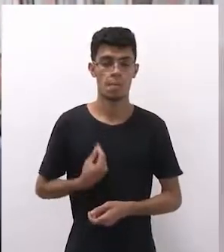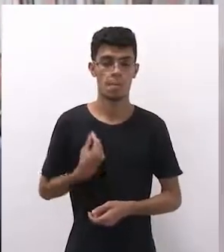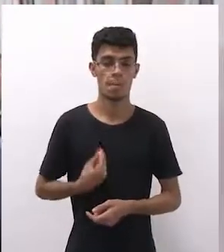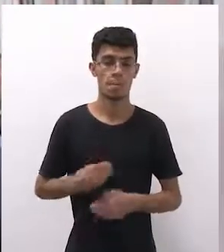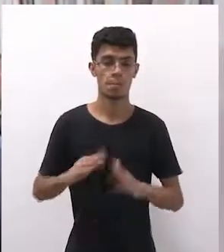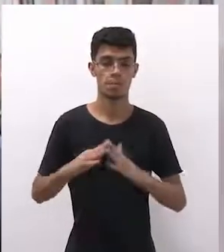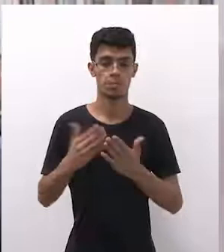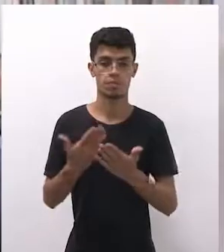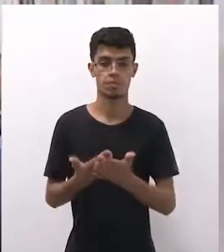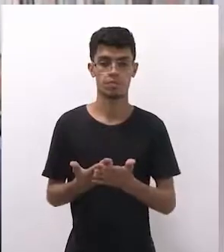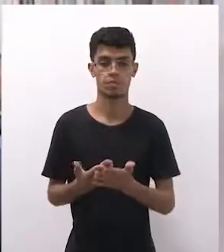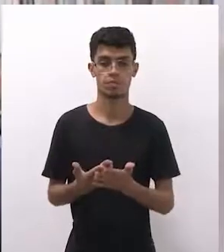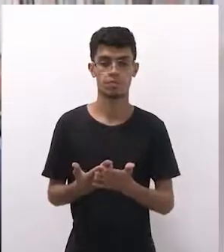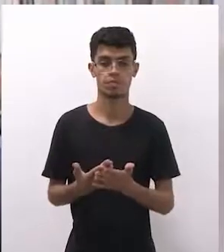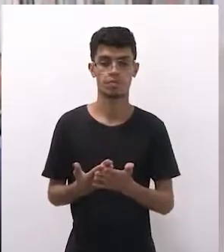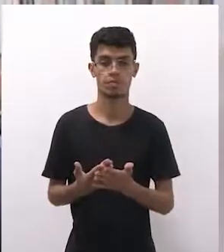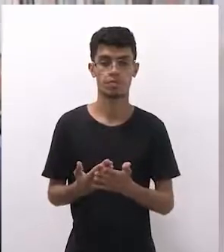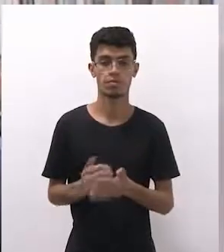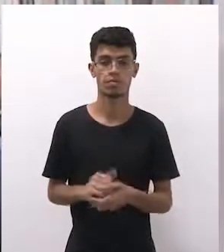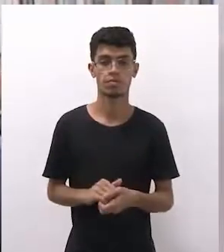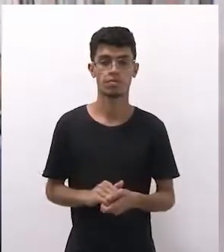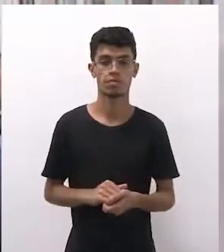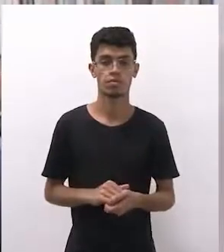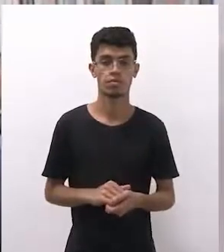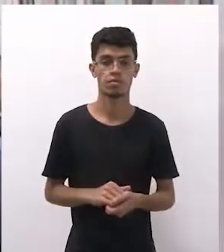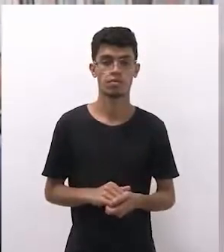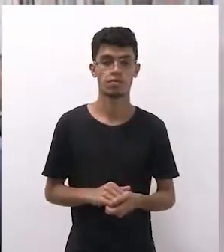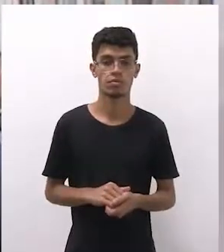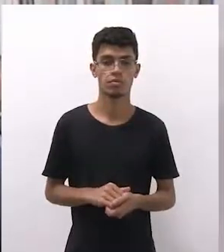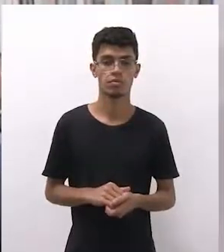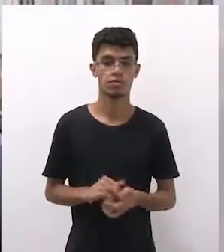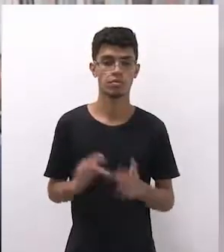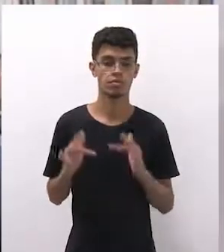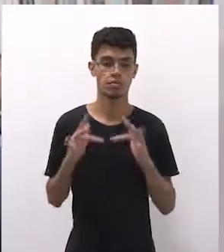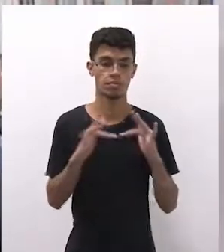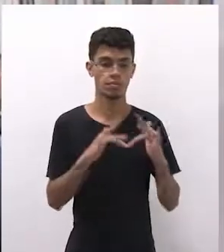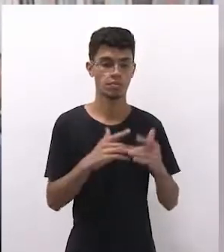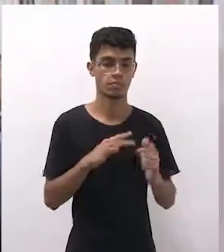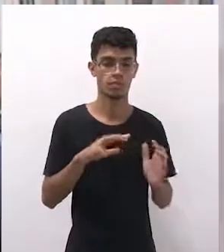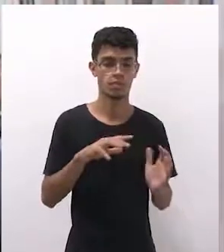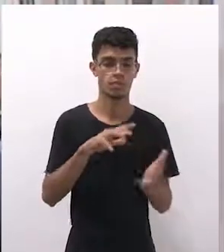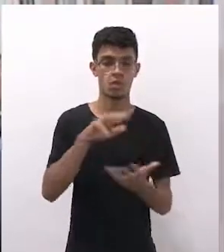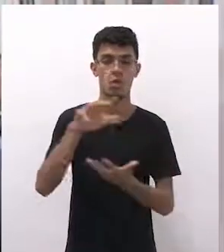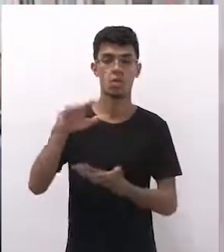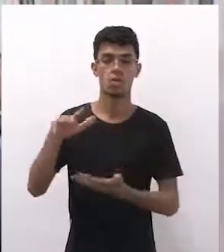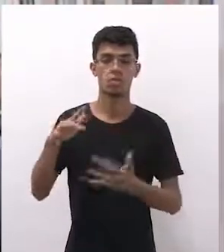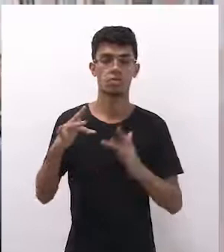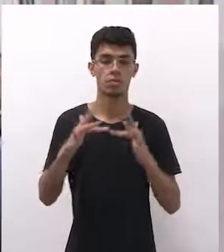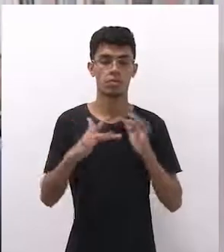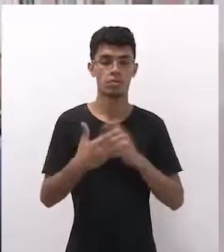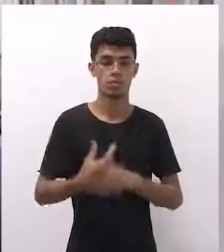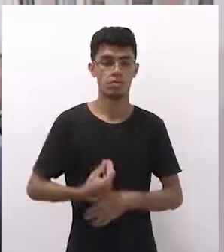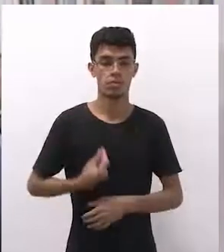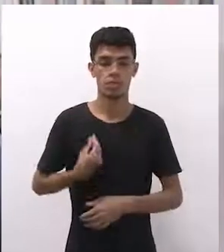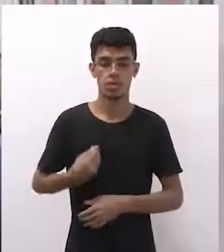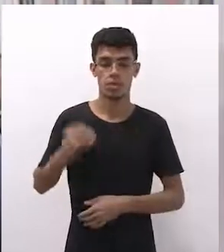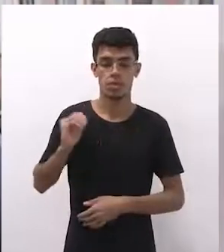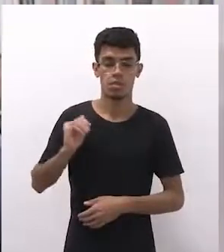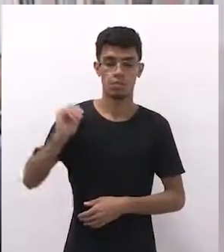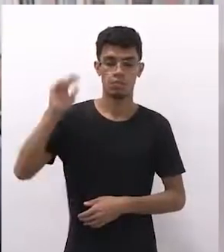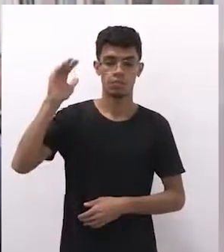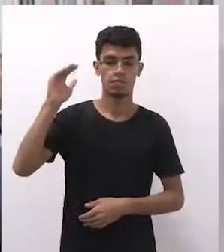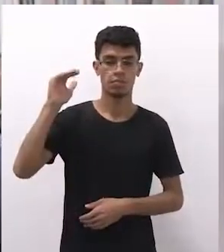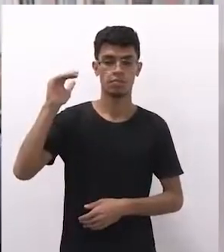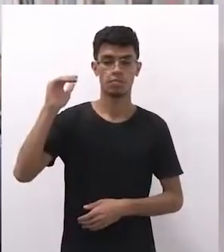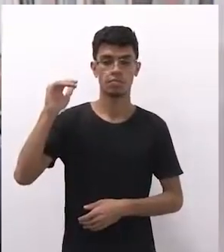de crianças que muito cedo têm contato com o mundo adulto nas suas N dimensões, né? E acabam